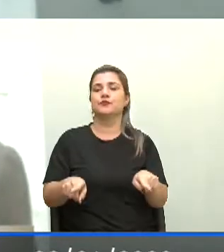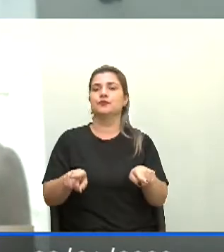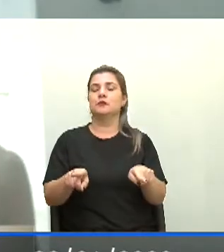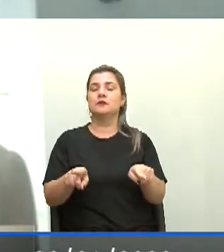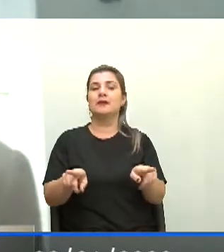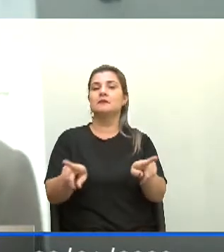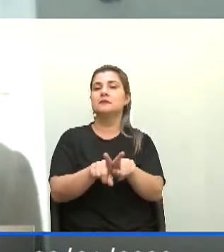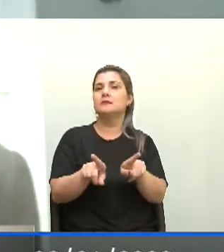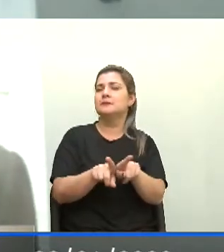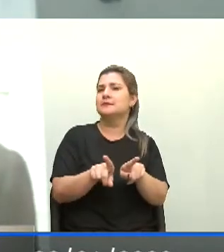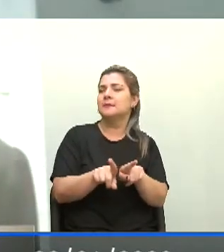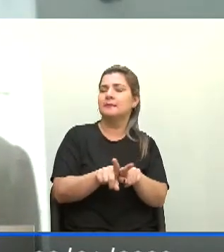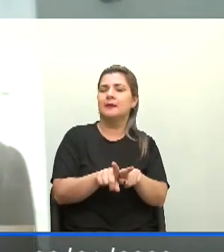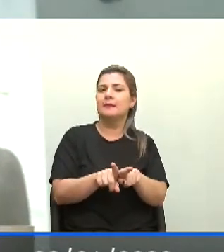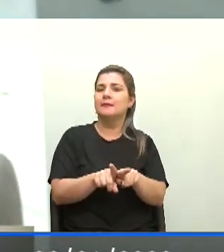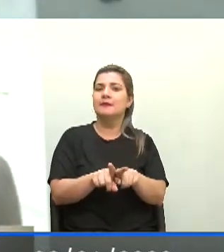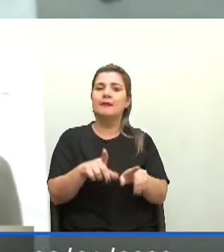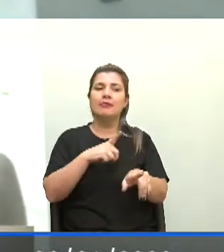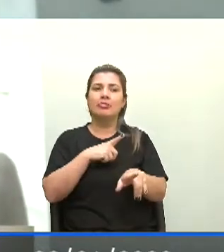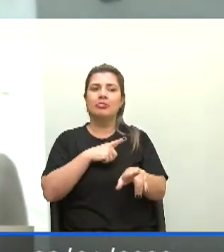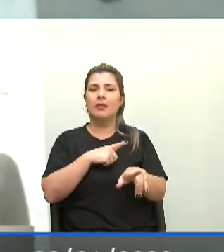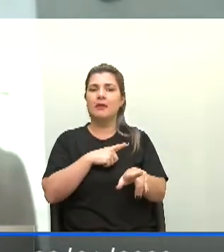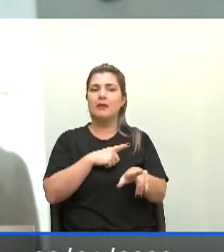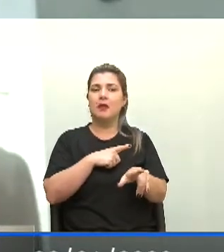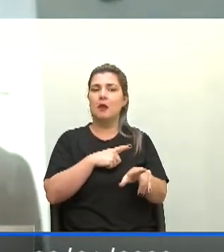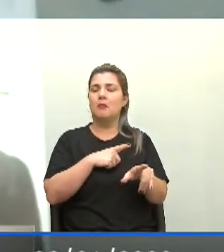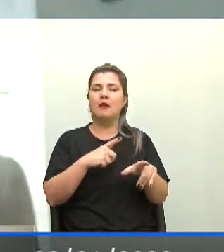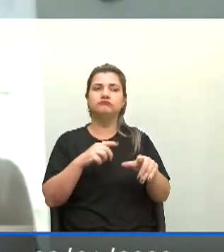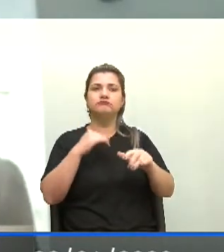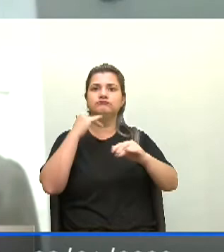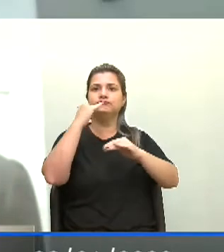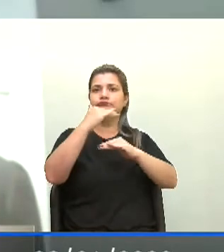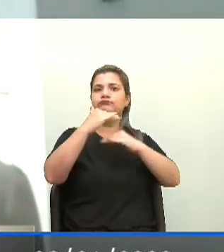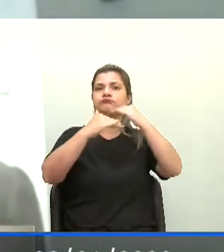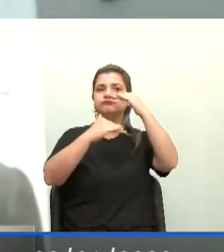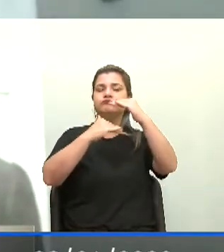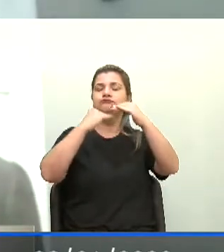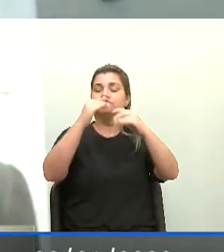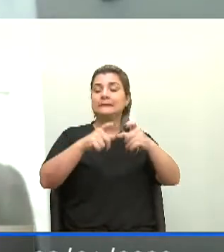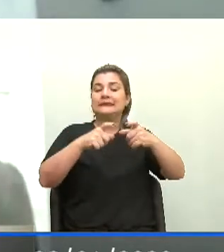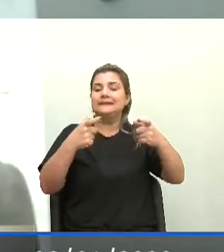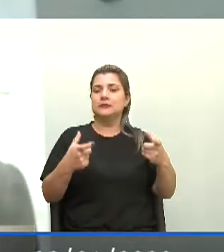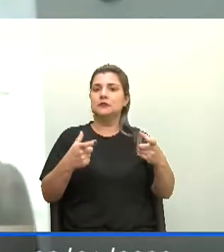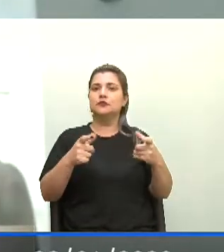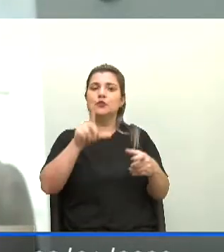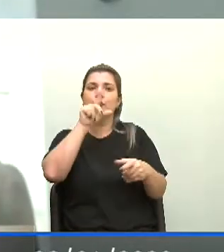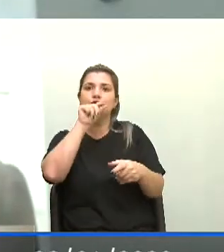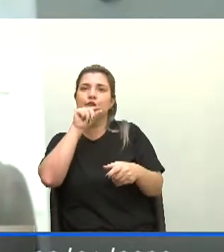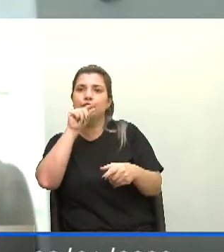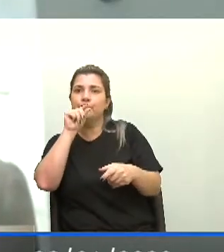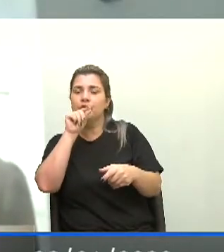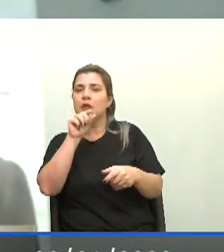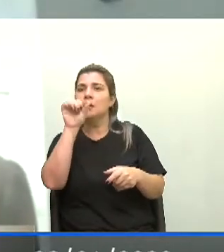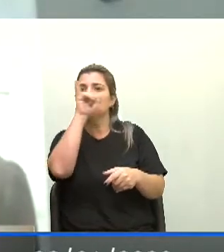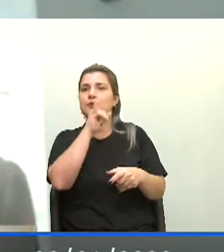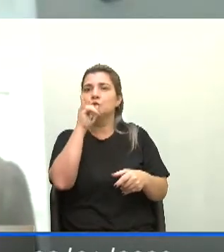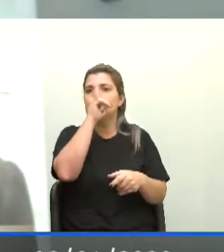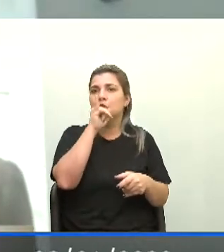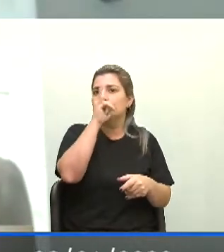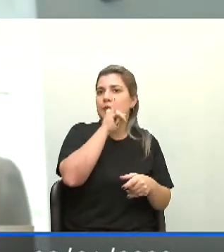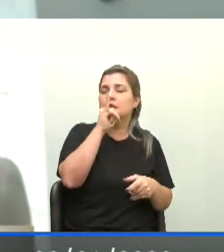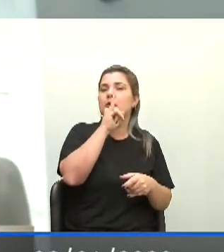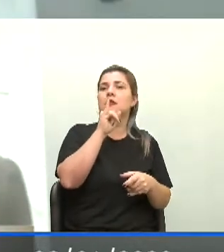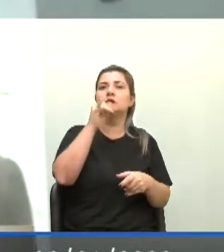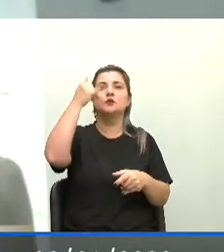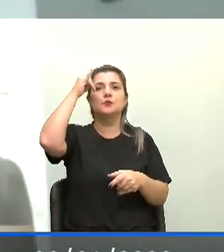que tem uma cadeia grande, assim como a de frango e a de suínos, ou a de lácteos e de bovinos, uma responsabilidade